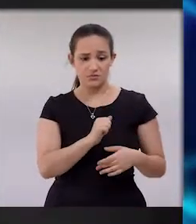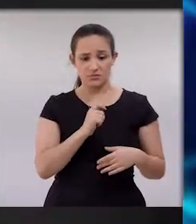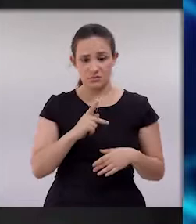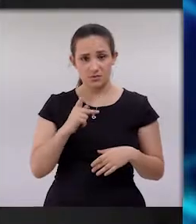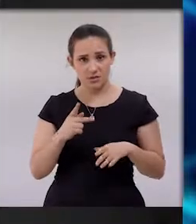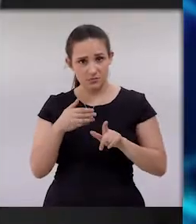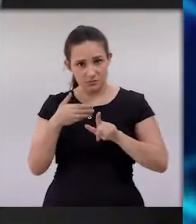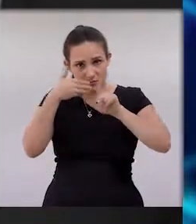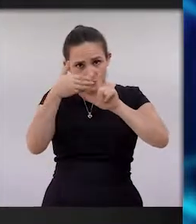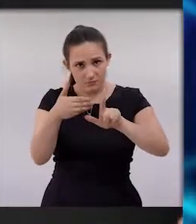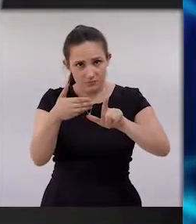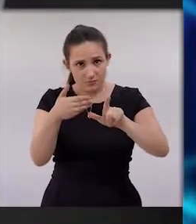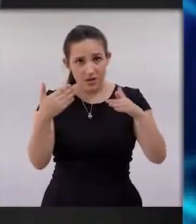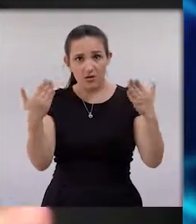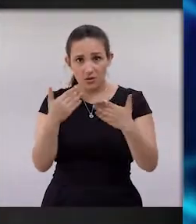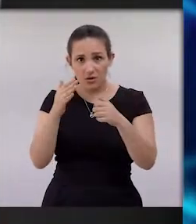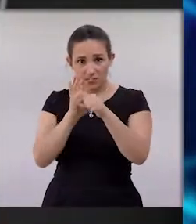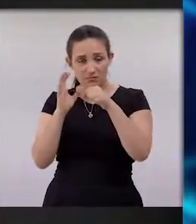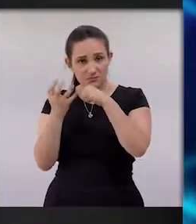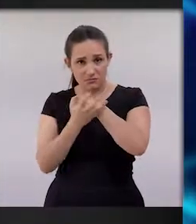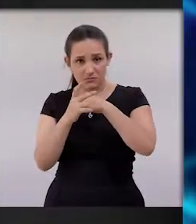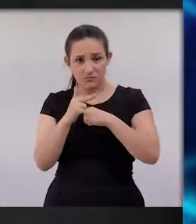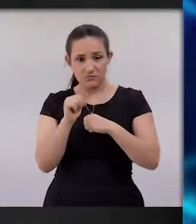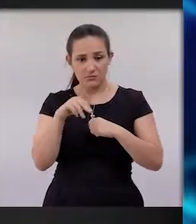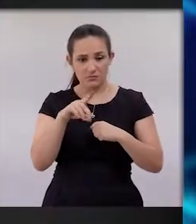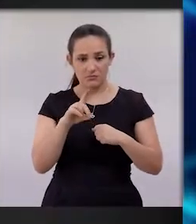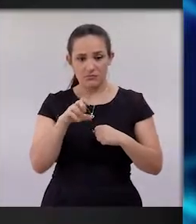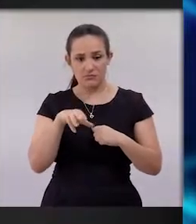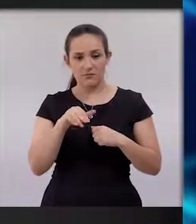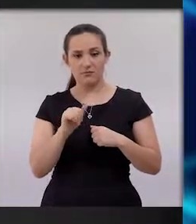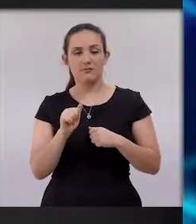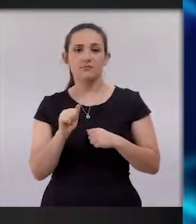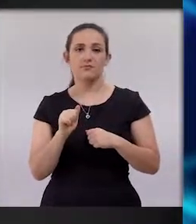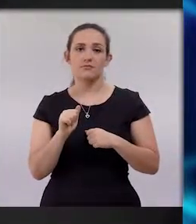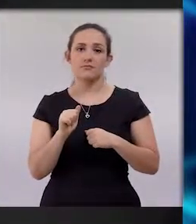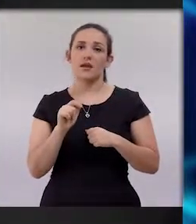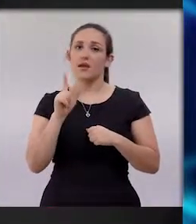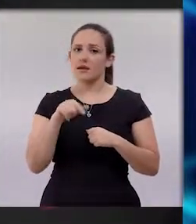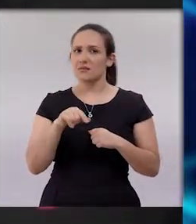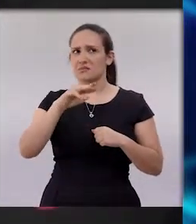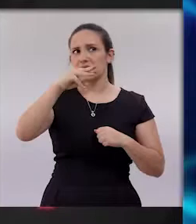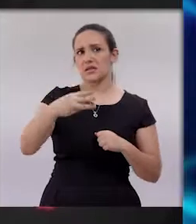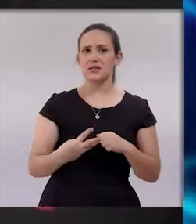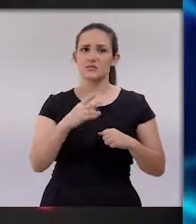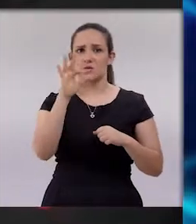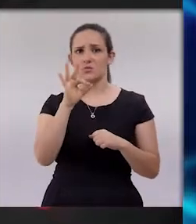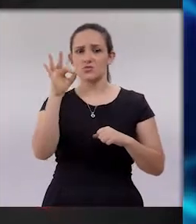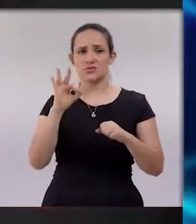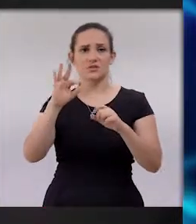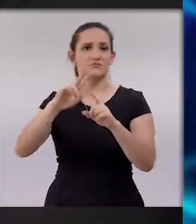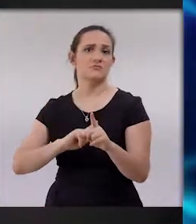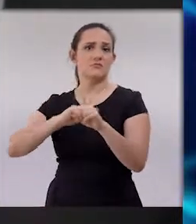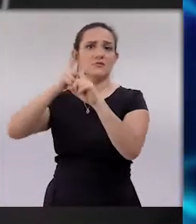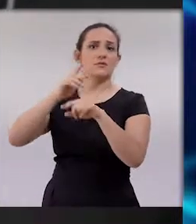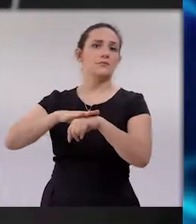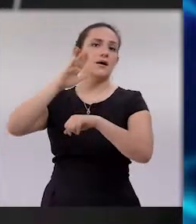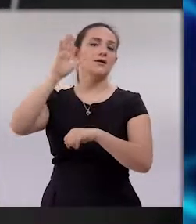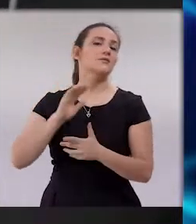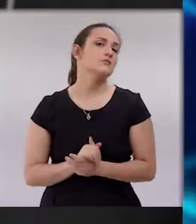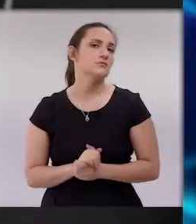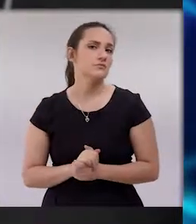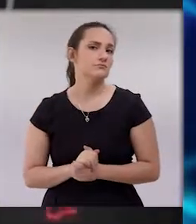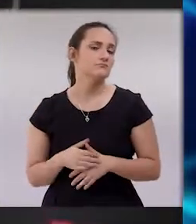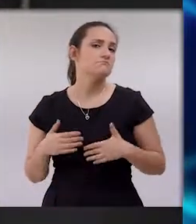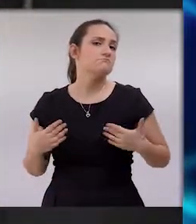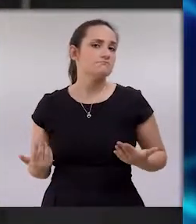da teleconsulta com o surgimento da pandemia foi de mais de 3.000%, tá?